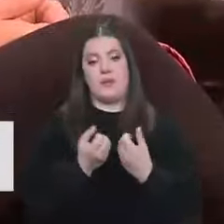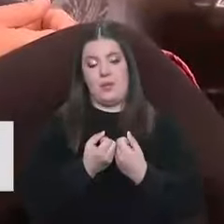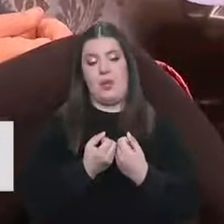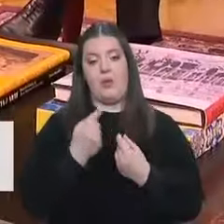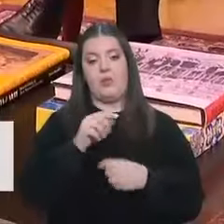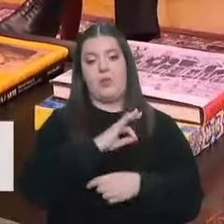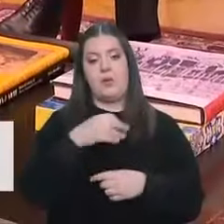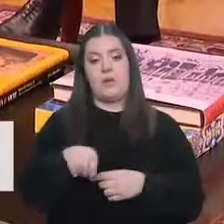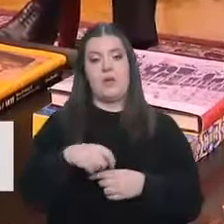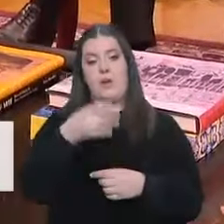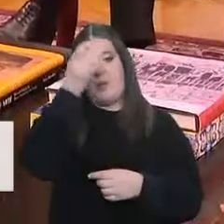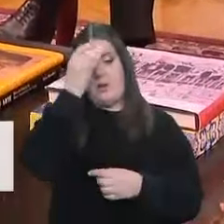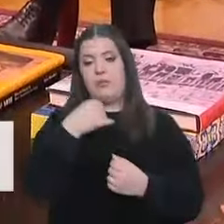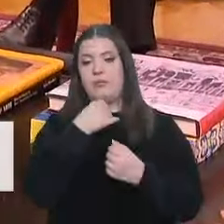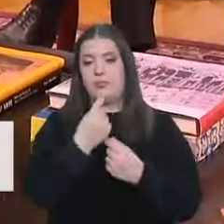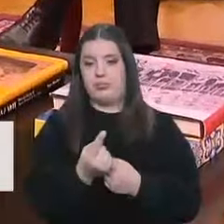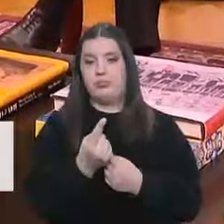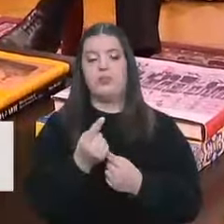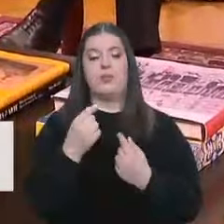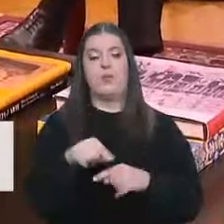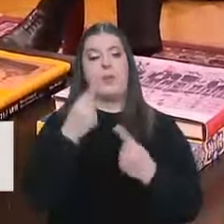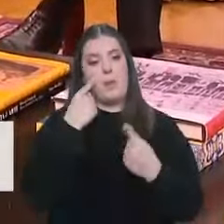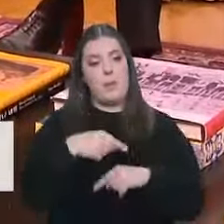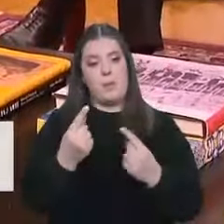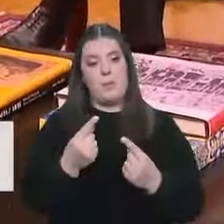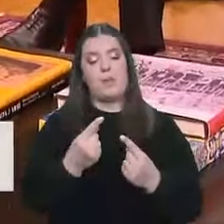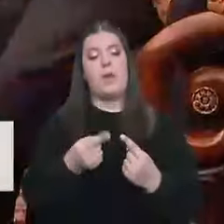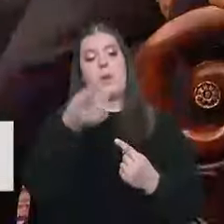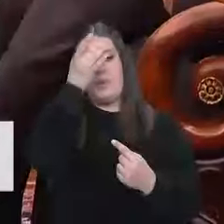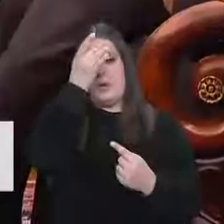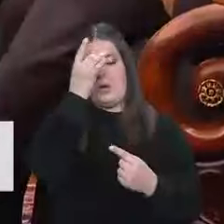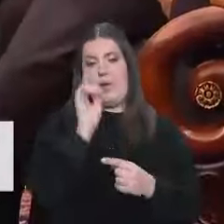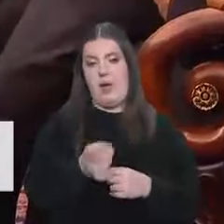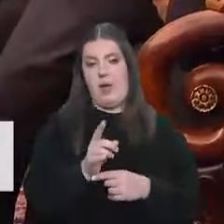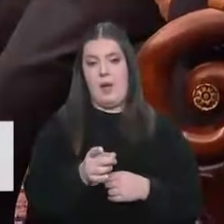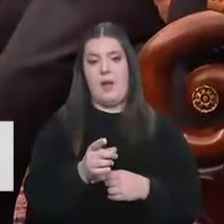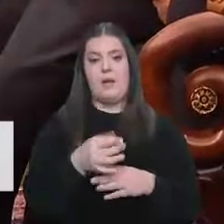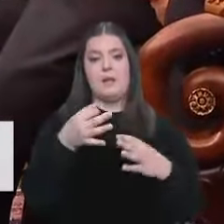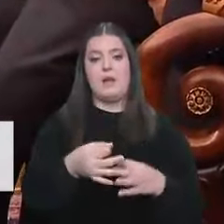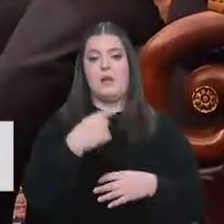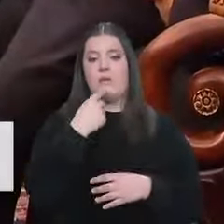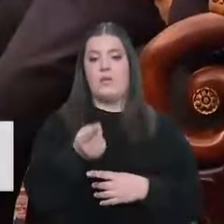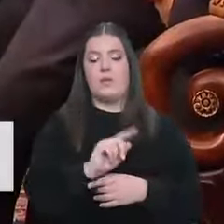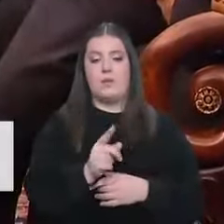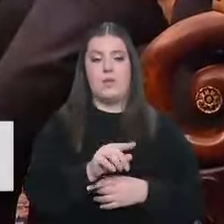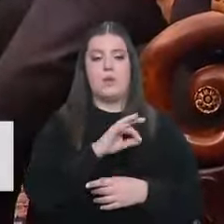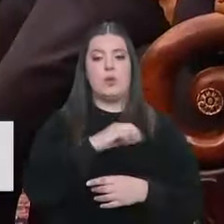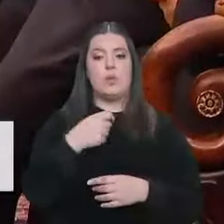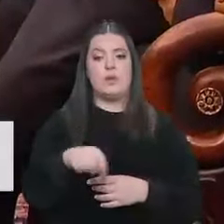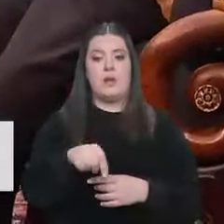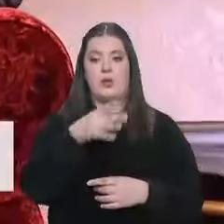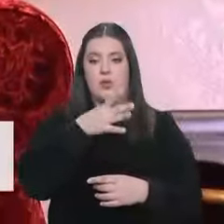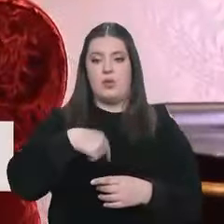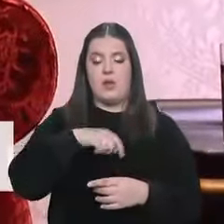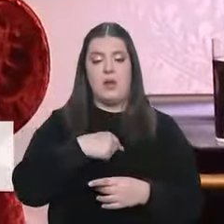o direito a exprimir a sua opinião e também podemos dizer publicamente qual foi essa opinião certamente não revelarei o que o senhor presidente nos diz mas